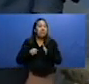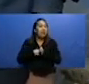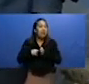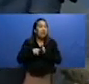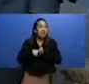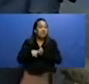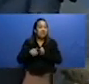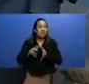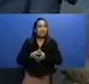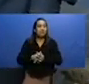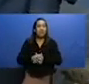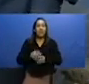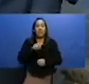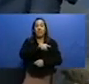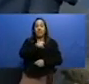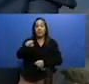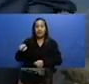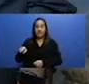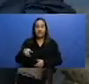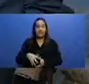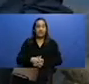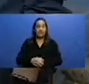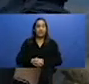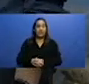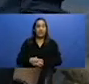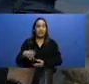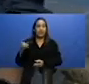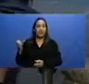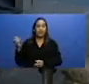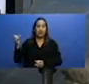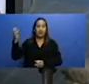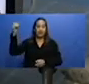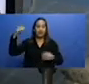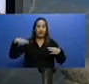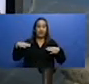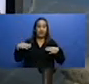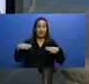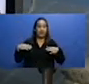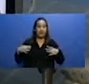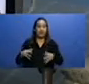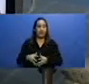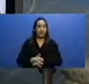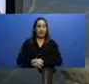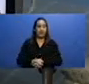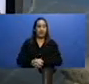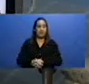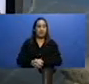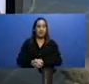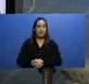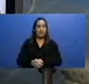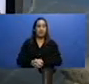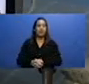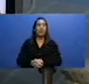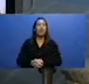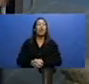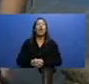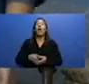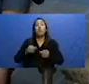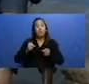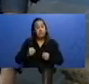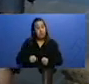essa frase? Para você, viajar nas férias. Aqui nós colocamos provável, quer dizer,